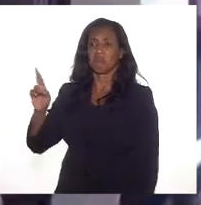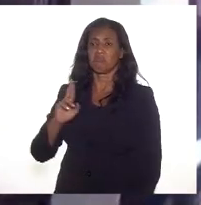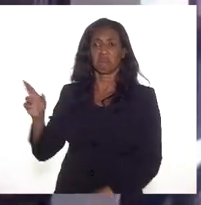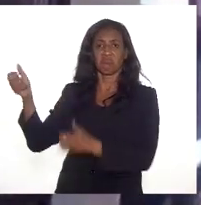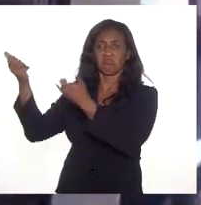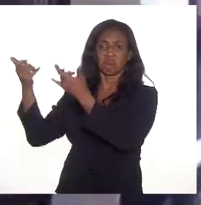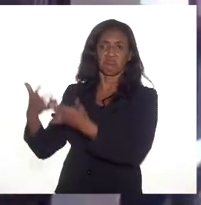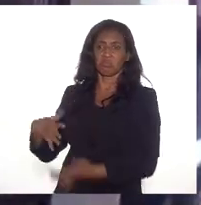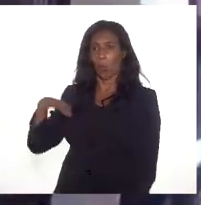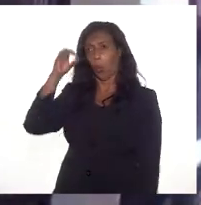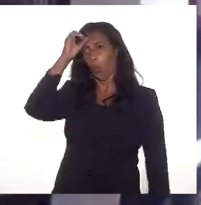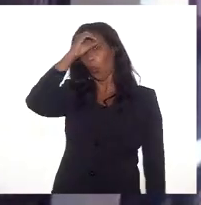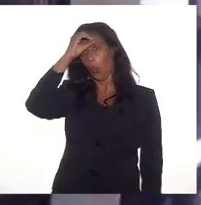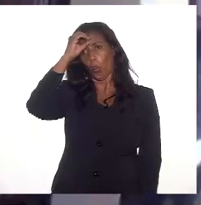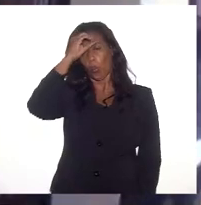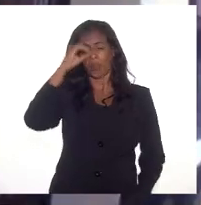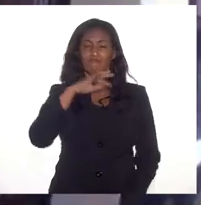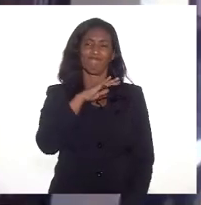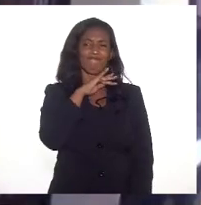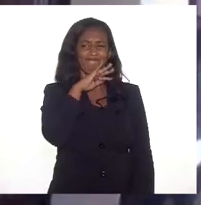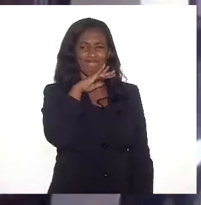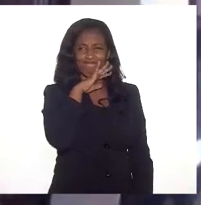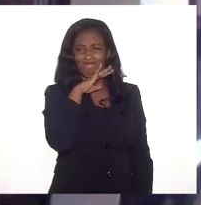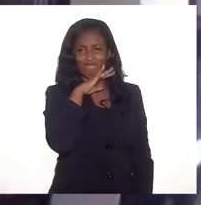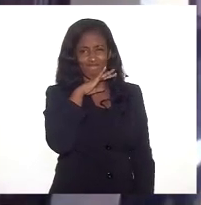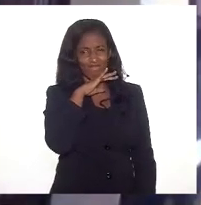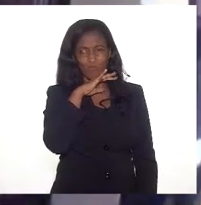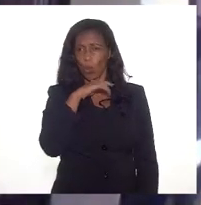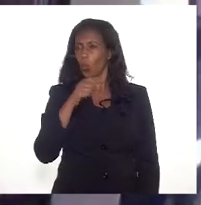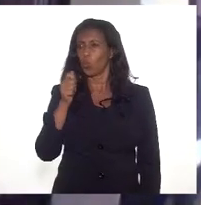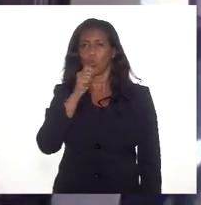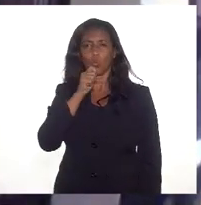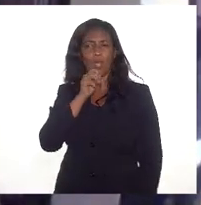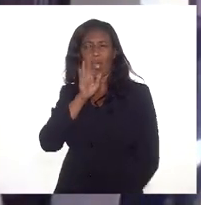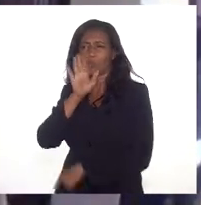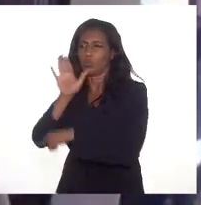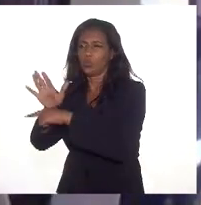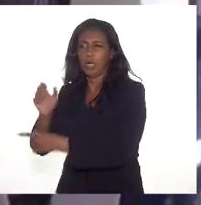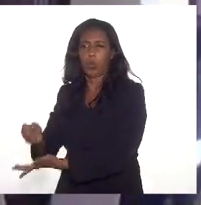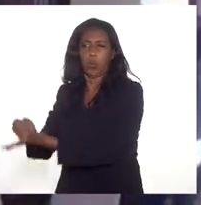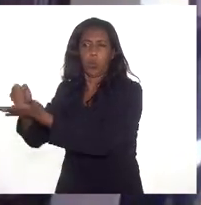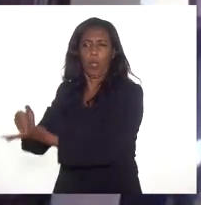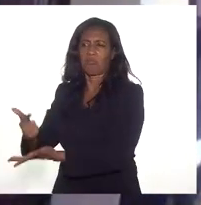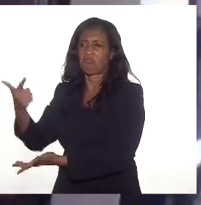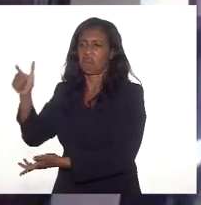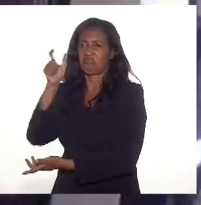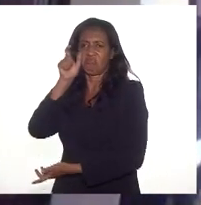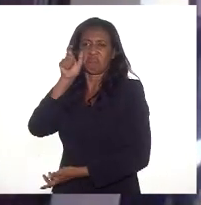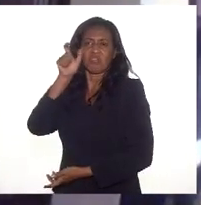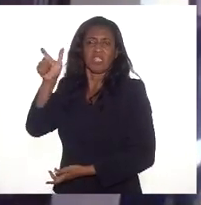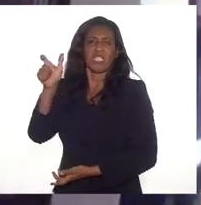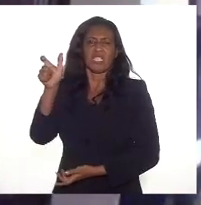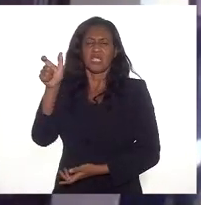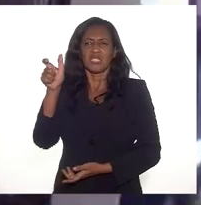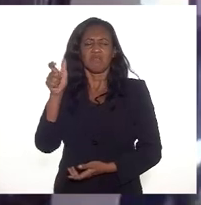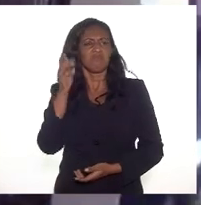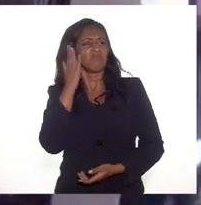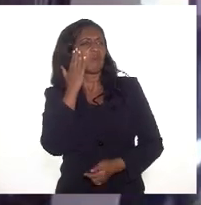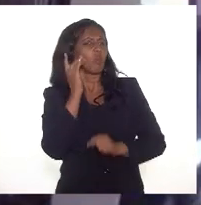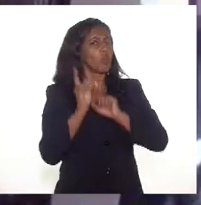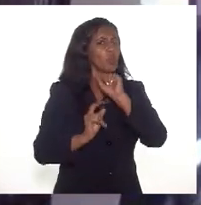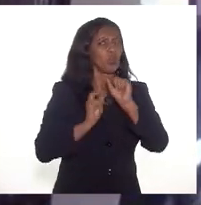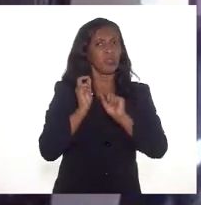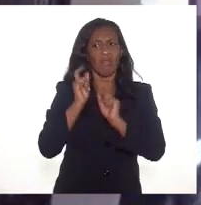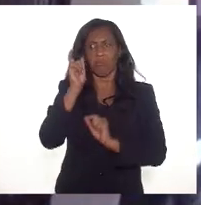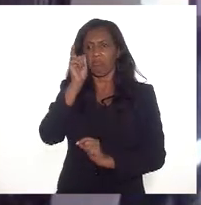definir, então isso é muito ruim, não tem o menor apoio, não tem o interesse despertado, né?